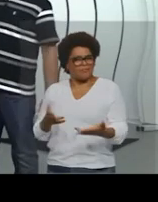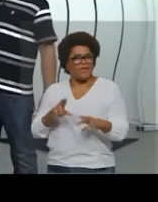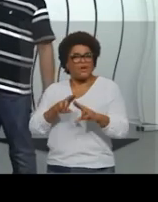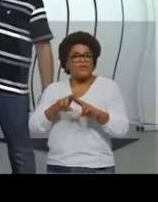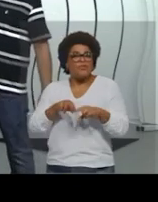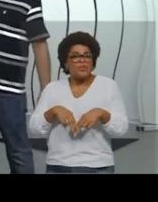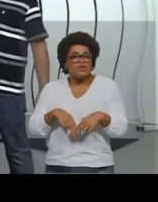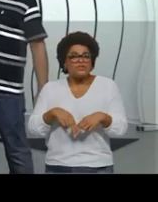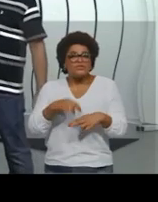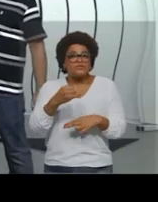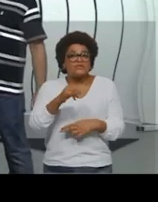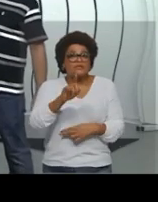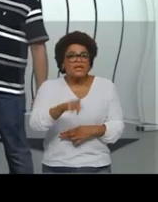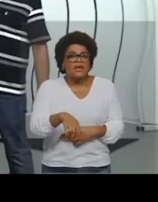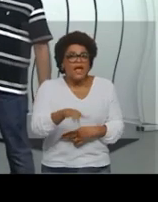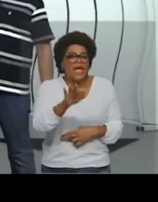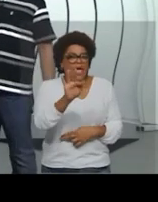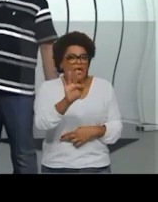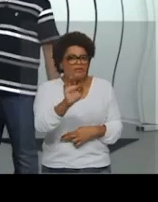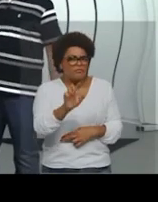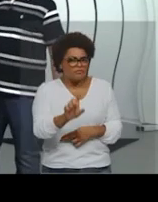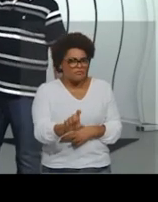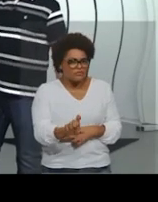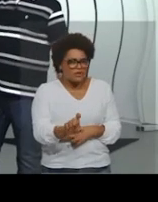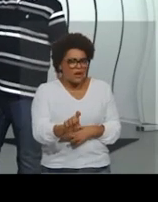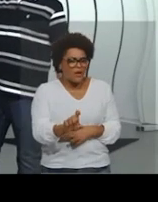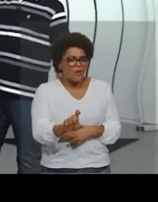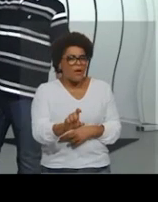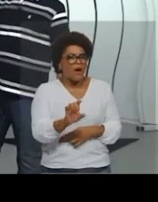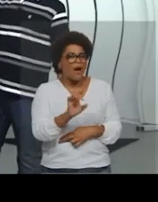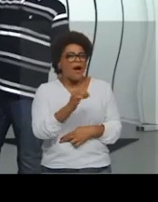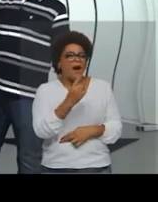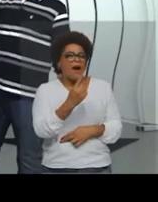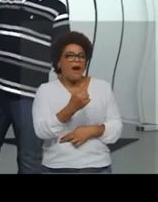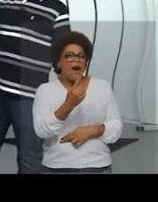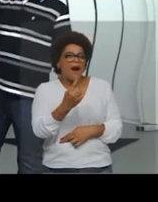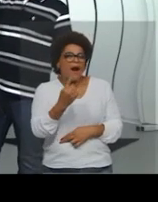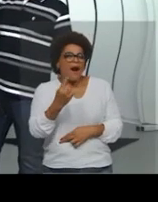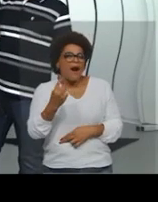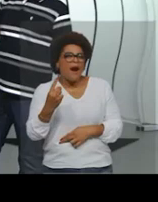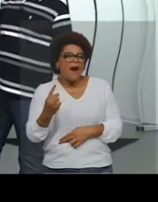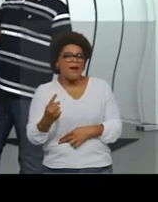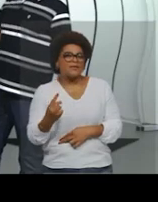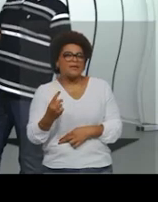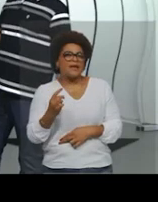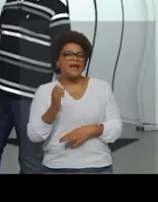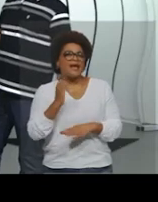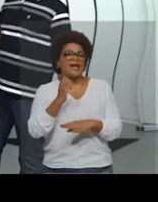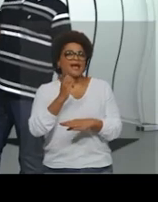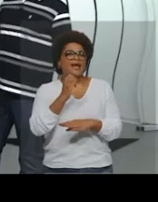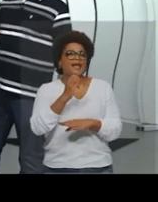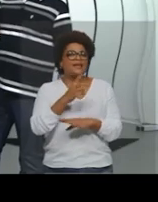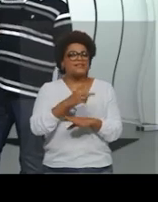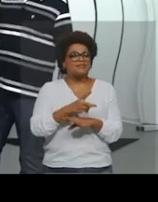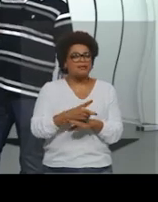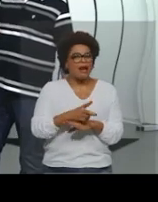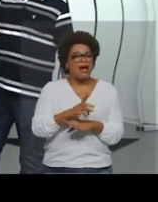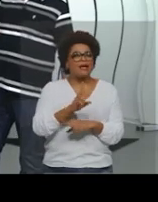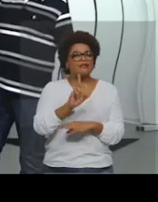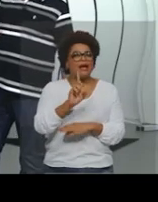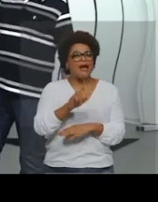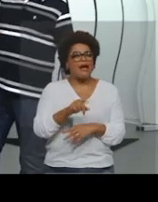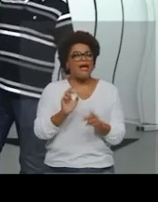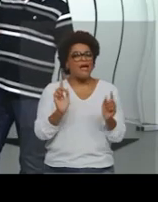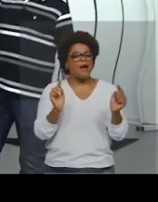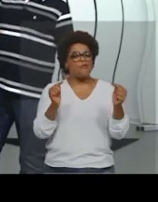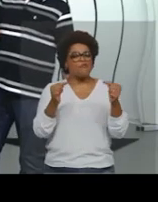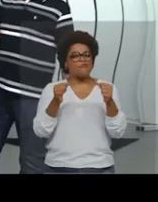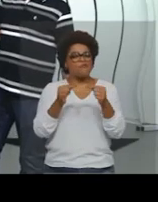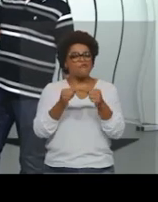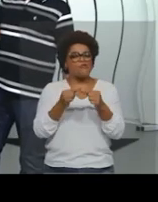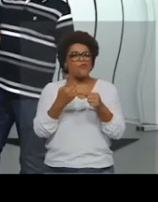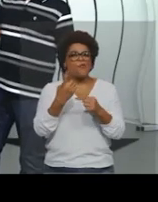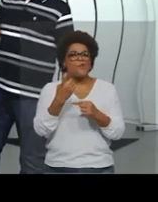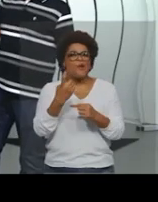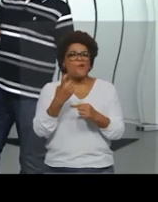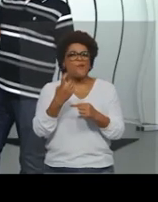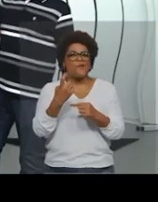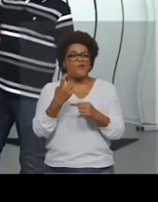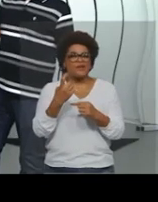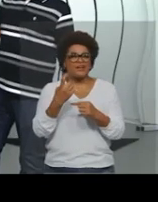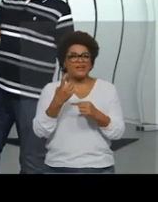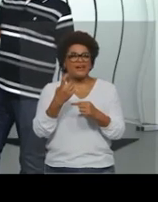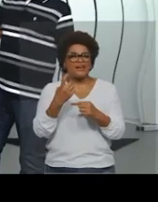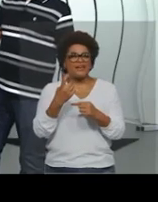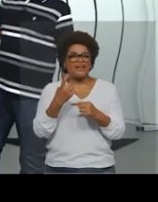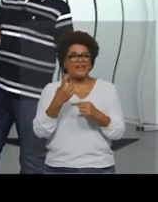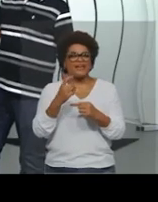cada entrada corresponde a uma e uma só saída. Se você entra alguma coisa válida na calculadora,